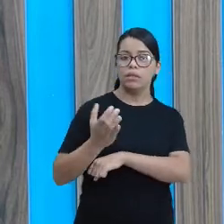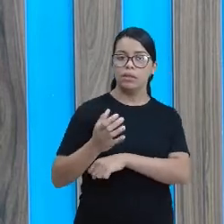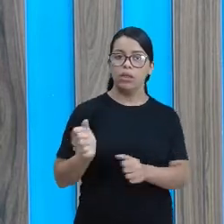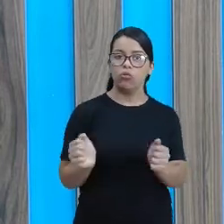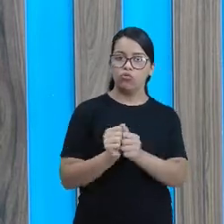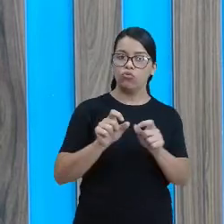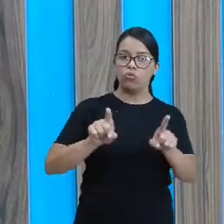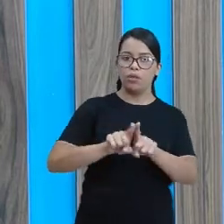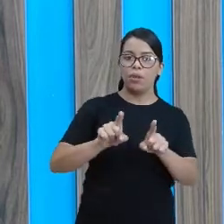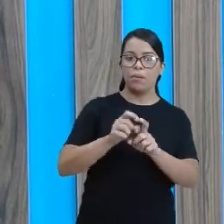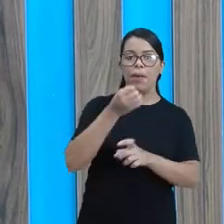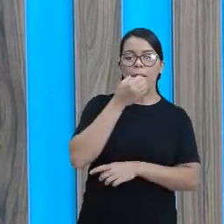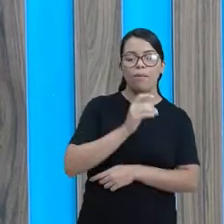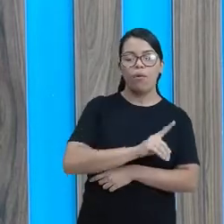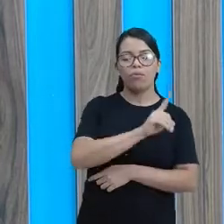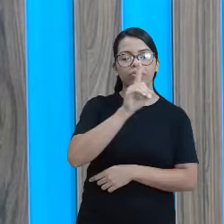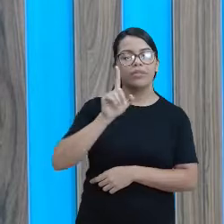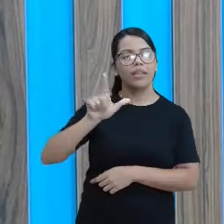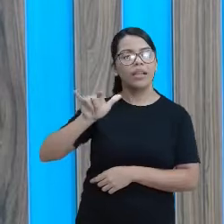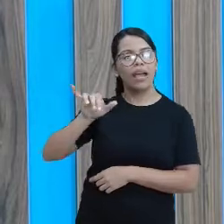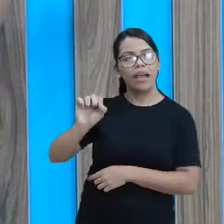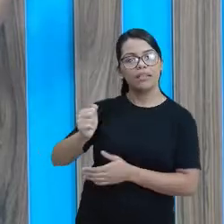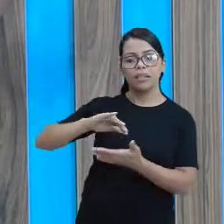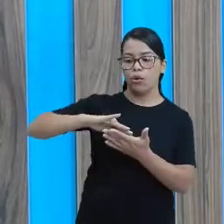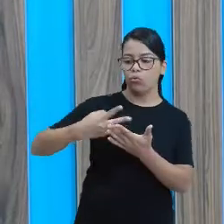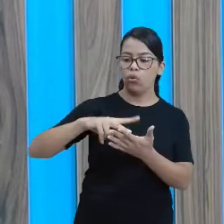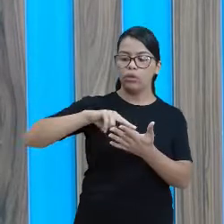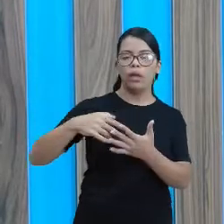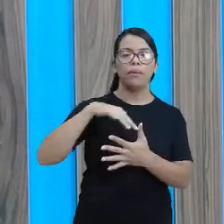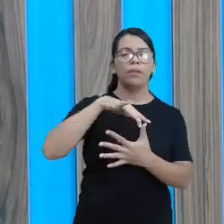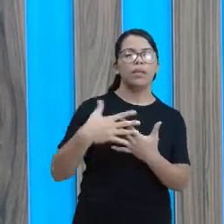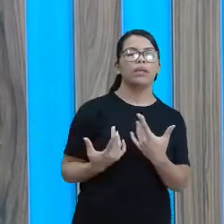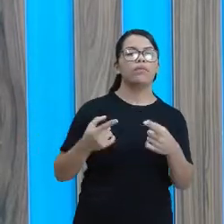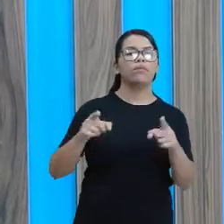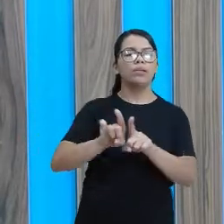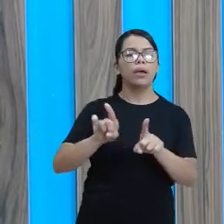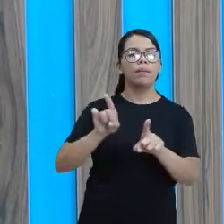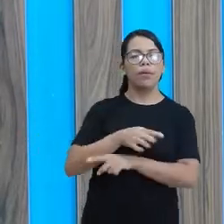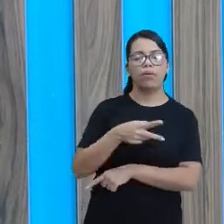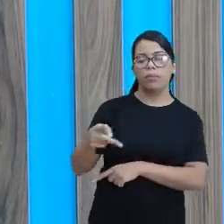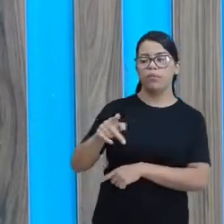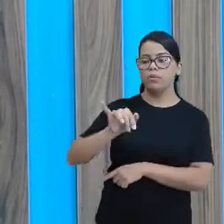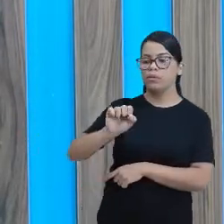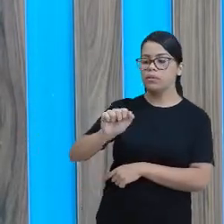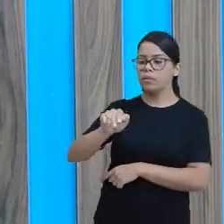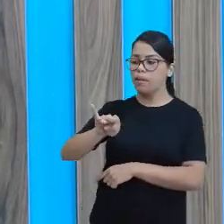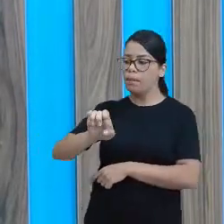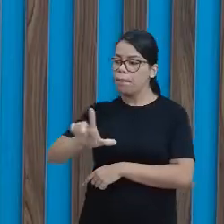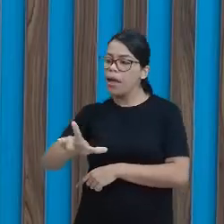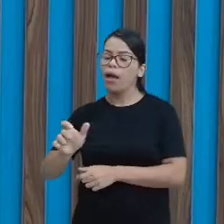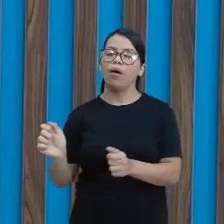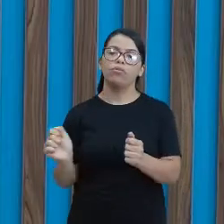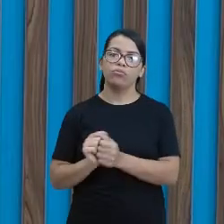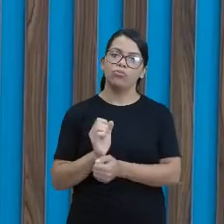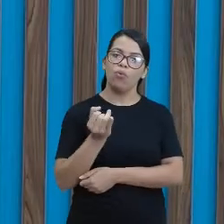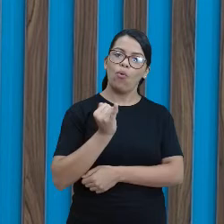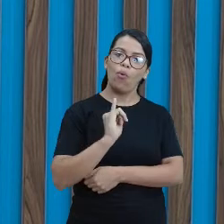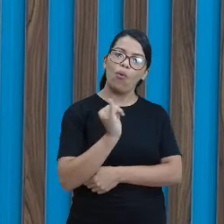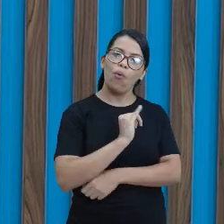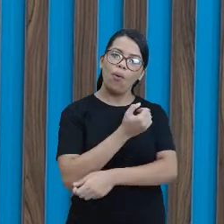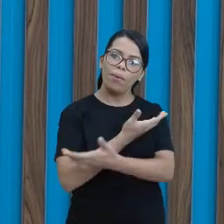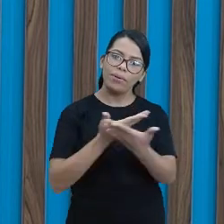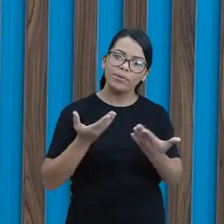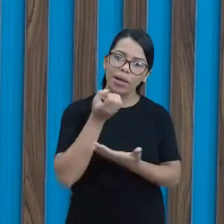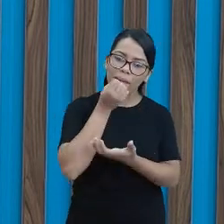Laisa. Bom dia, Laisa, seja bem-vinda. E também com a professora Isabel Borges. Oi, professora. Olá,